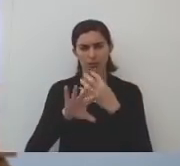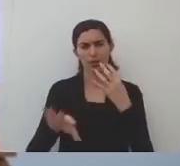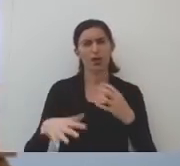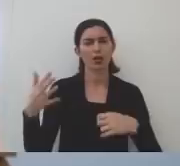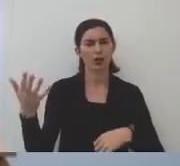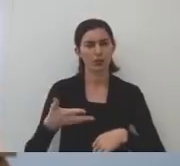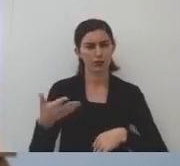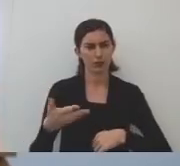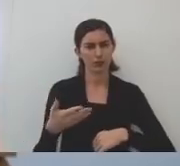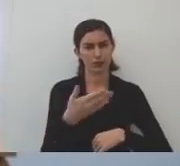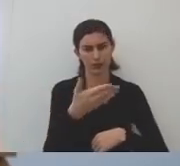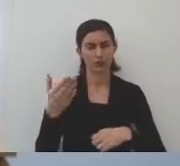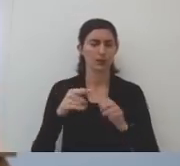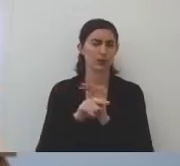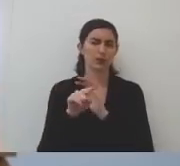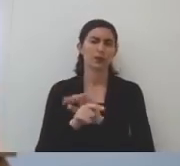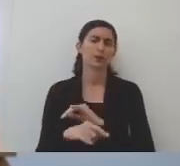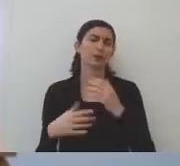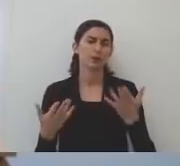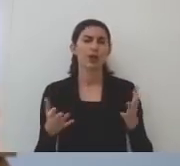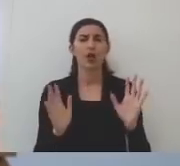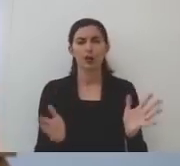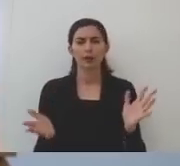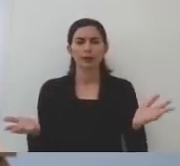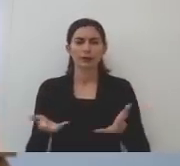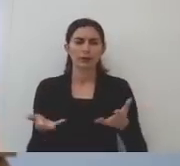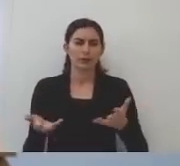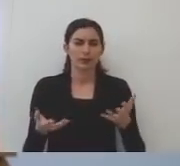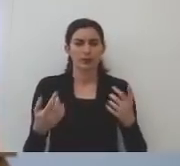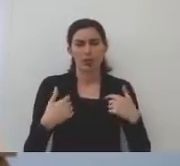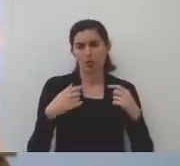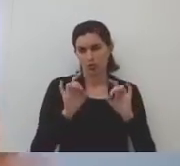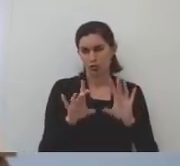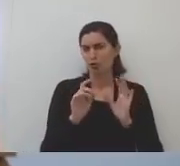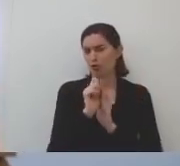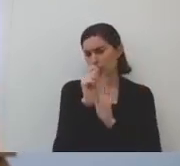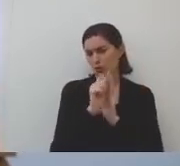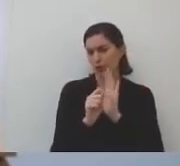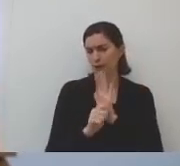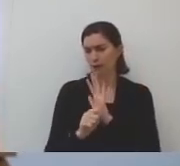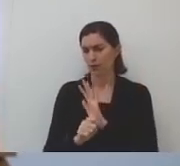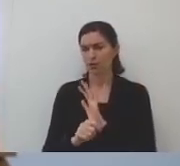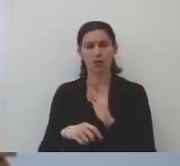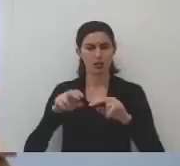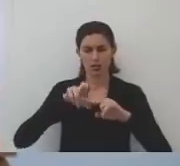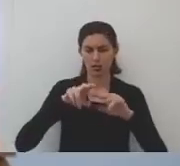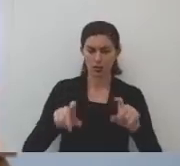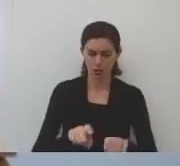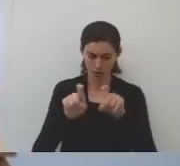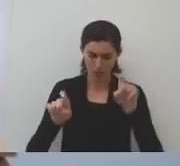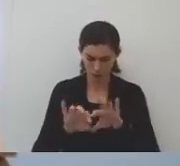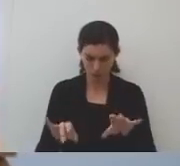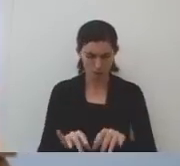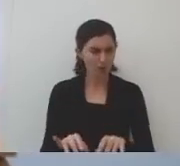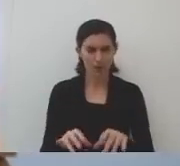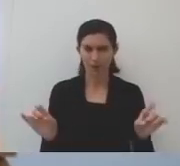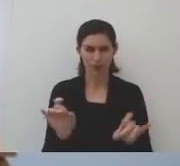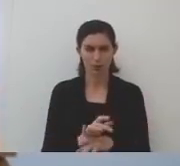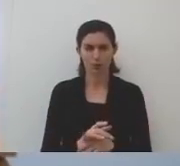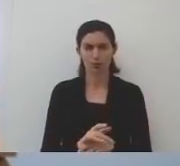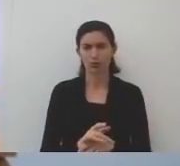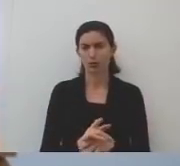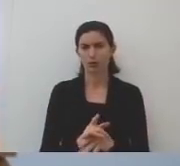EAD, você pode se perguntar, tá, então agora é só escrever, é sentar na frente do computador, escrever e